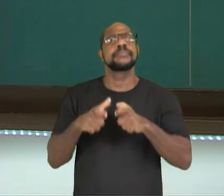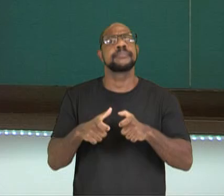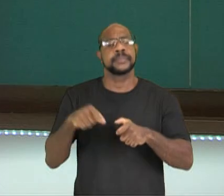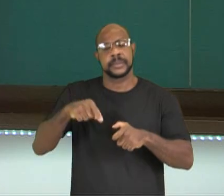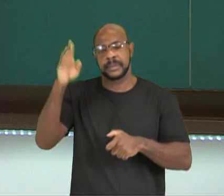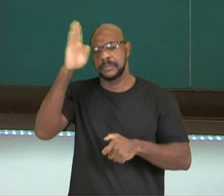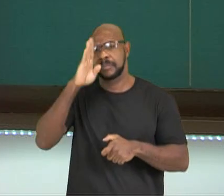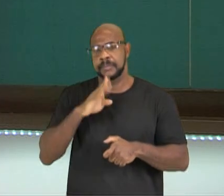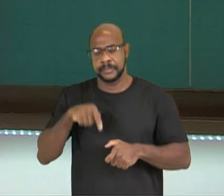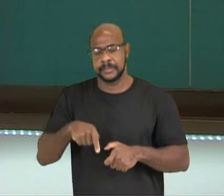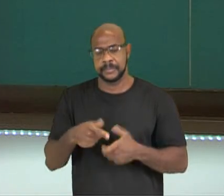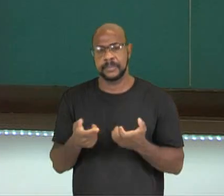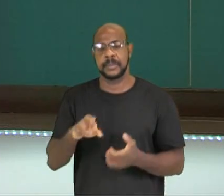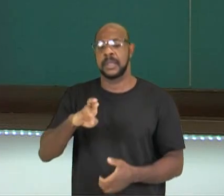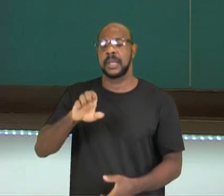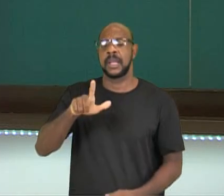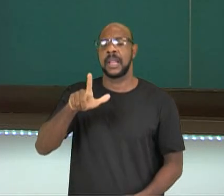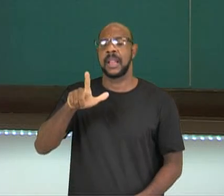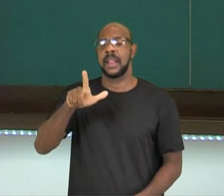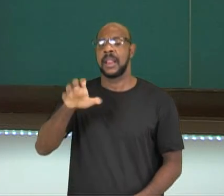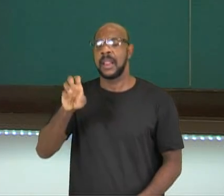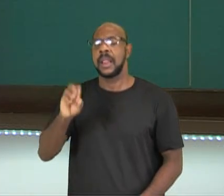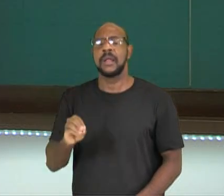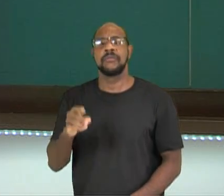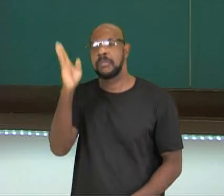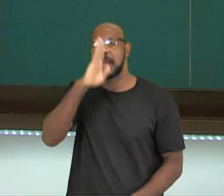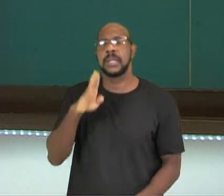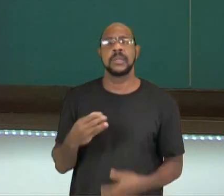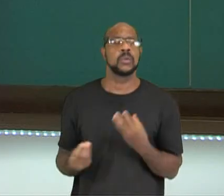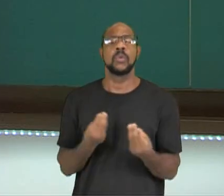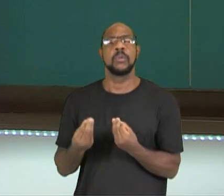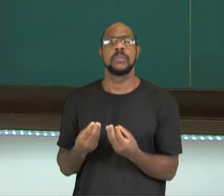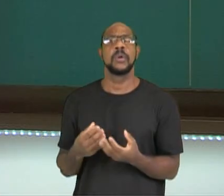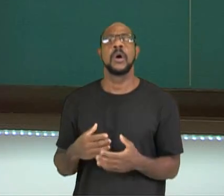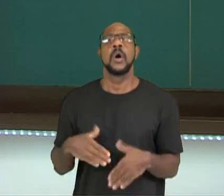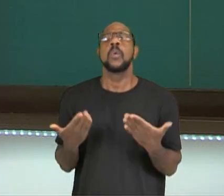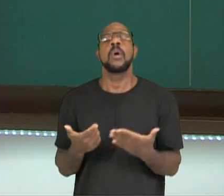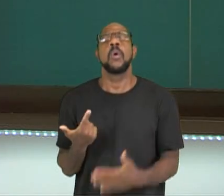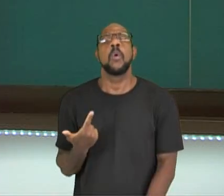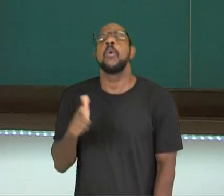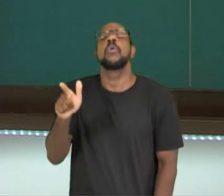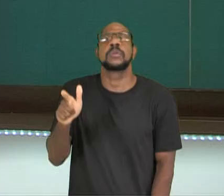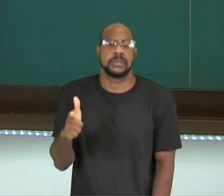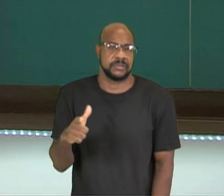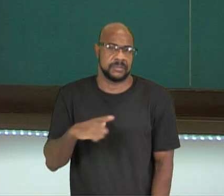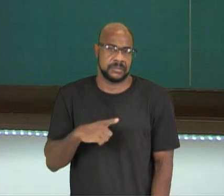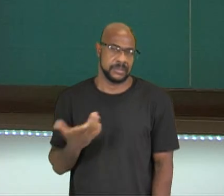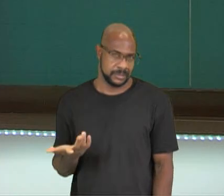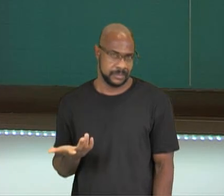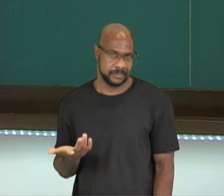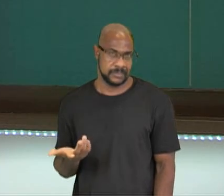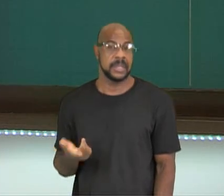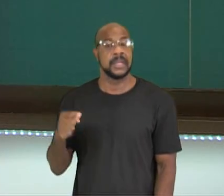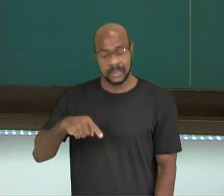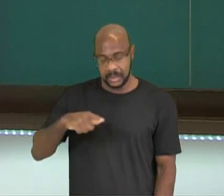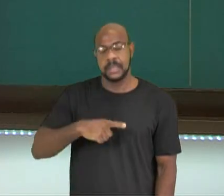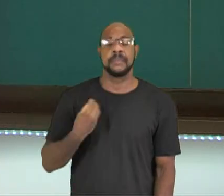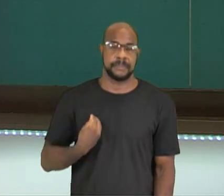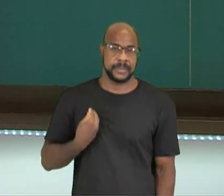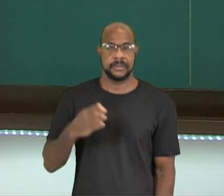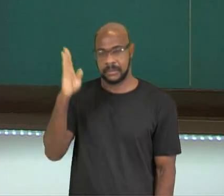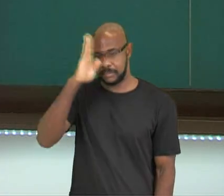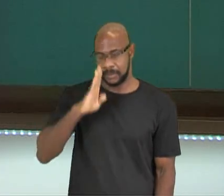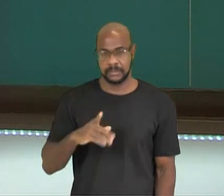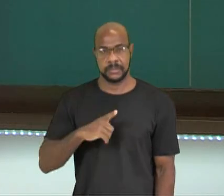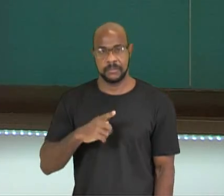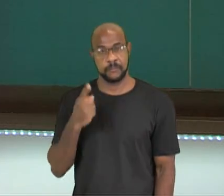brasileiro? Fora os dobramentos modernos, quais são as outras que nós temos? E essas, sim, estão presentes no Brasil.